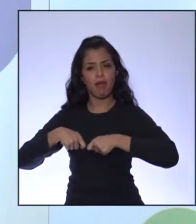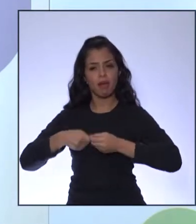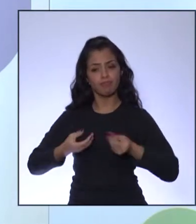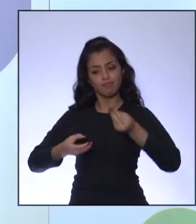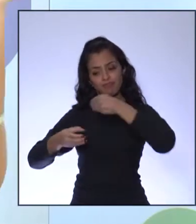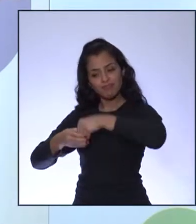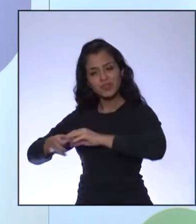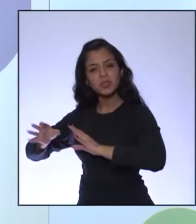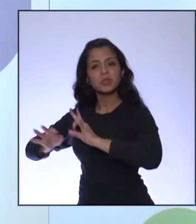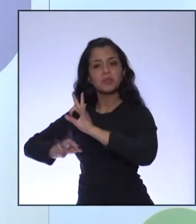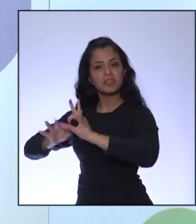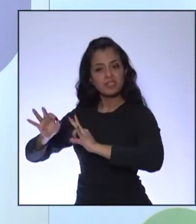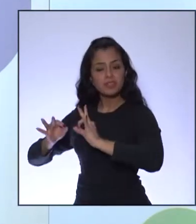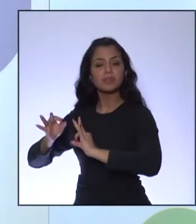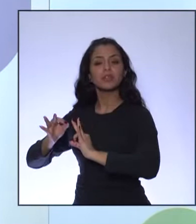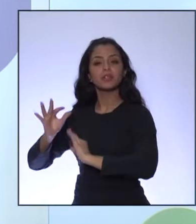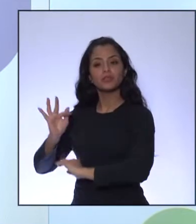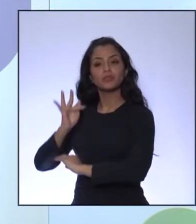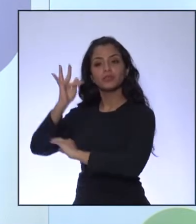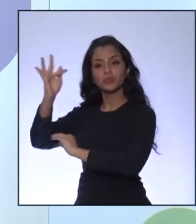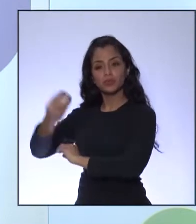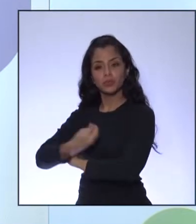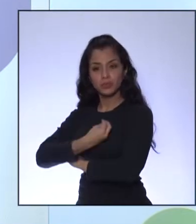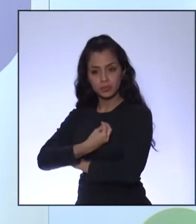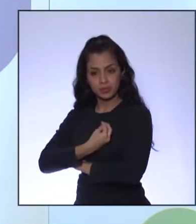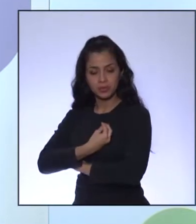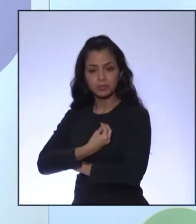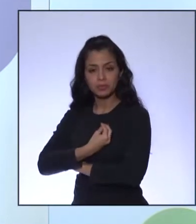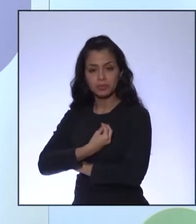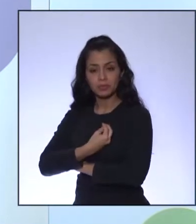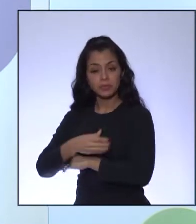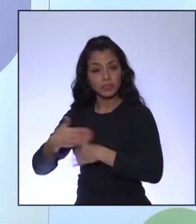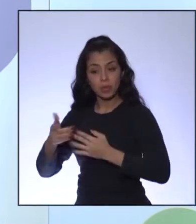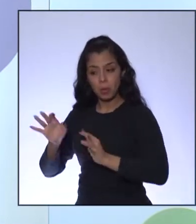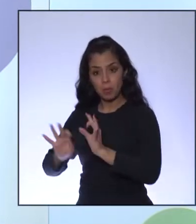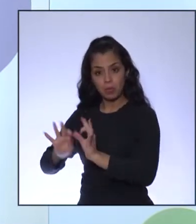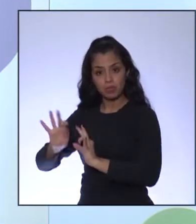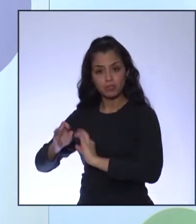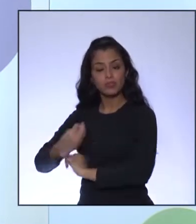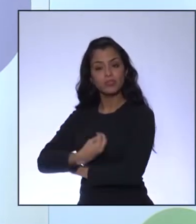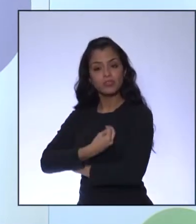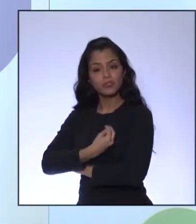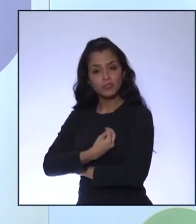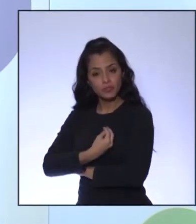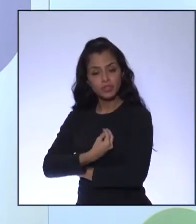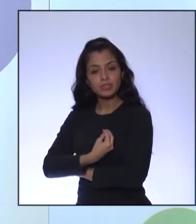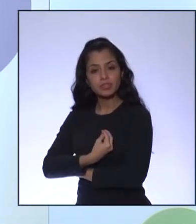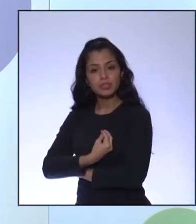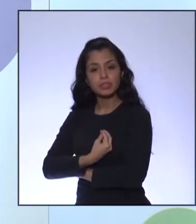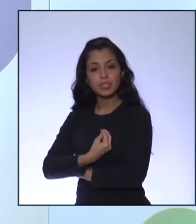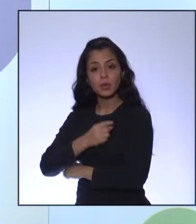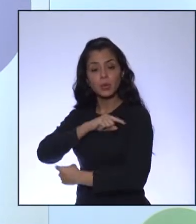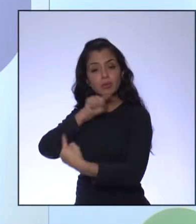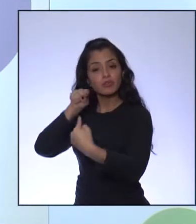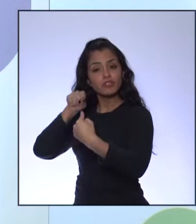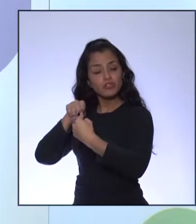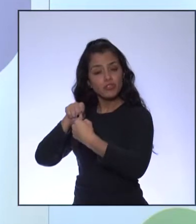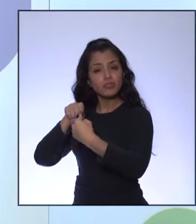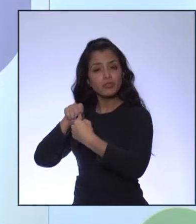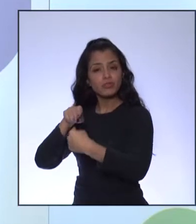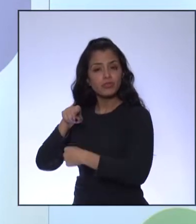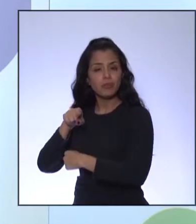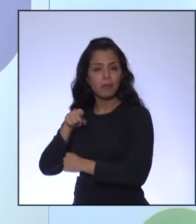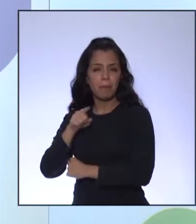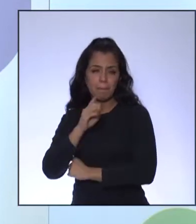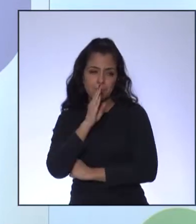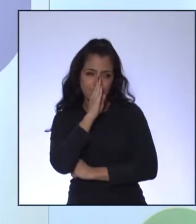esse futuro, para planejar o seu projeto de vida. Então, o projeto de vida, o objetivo dele,